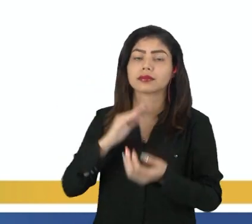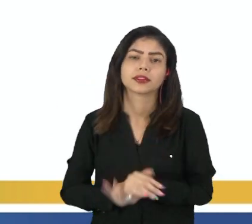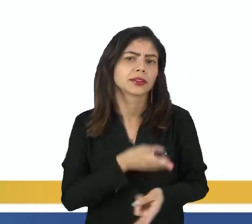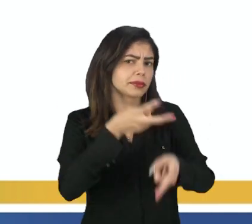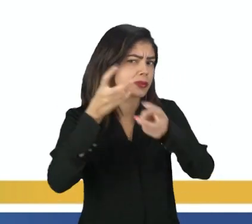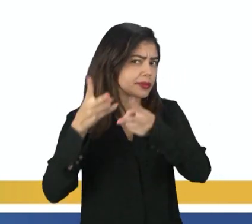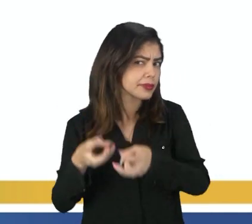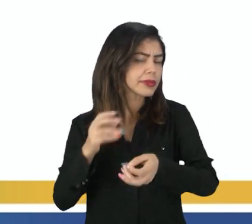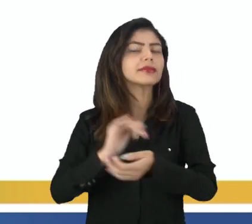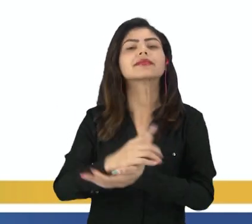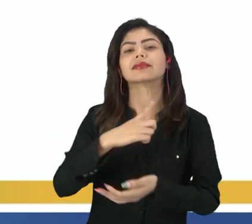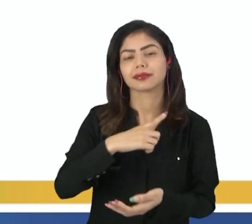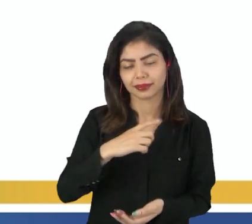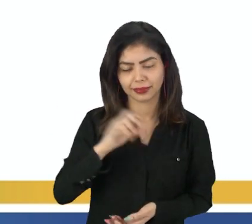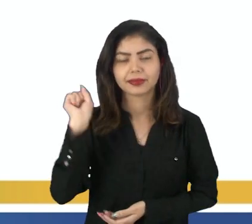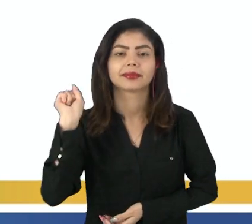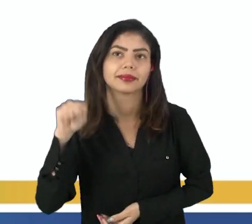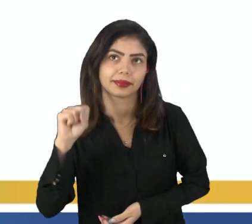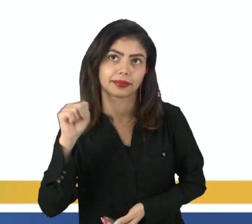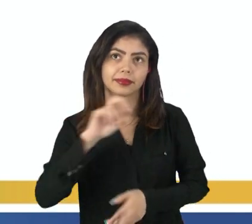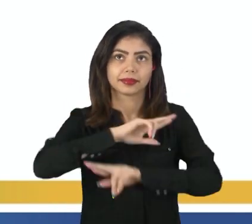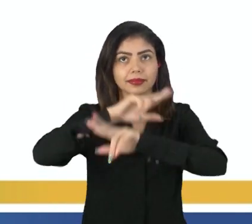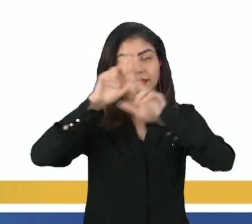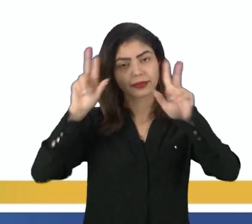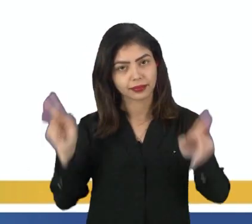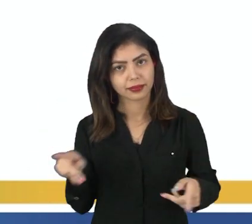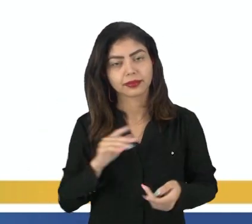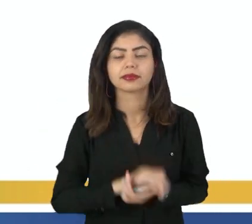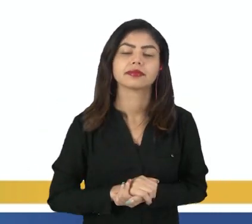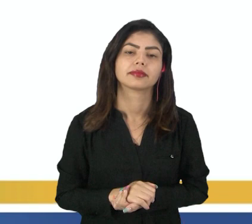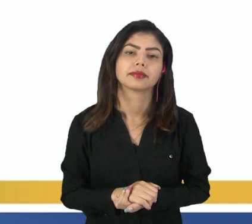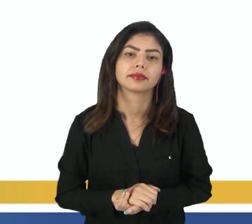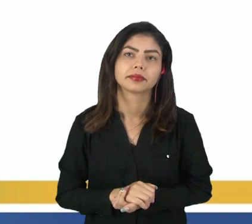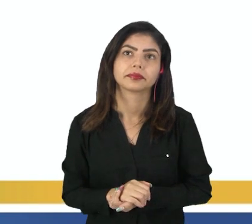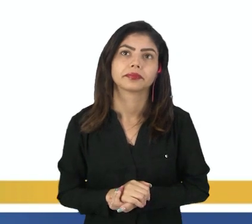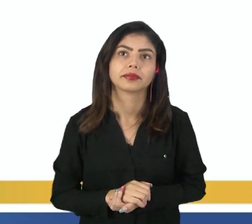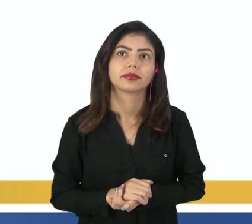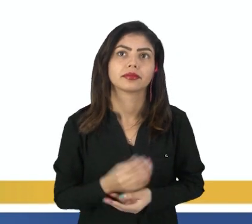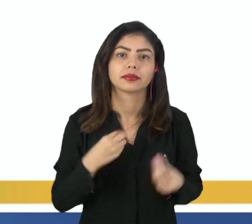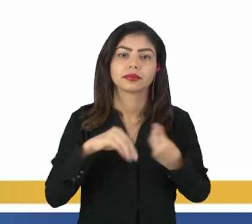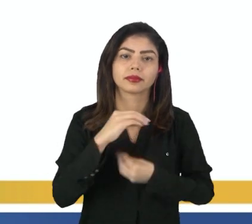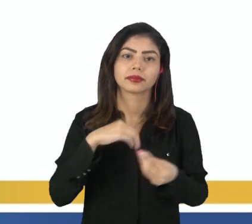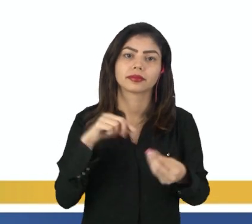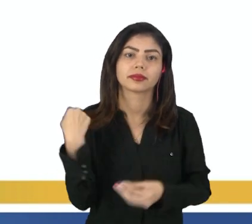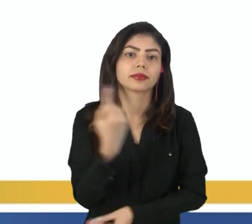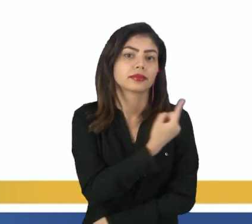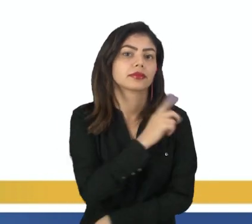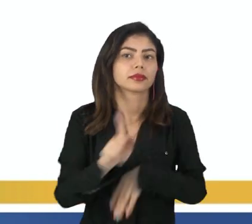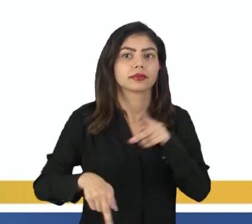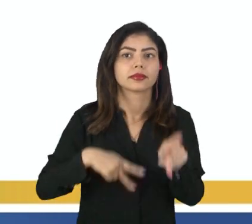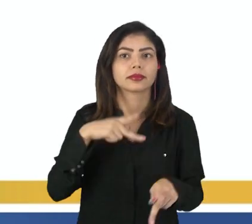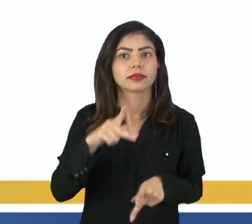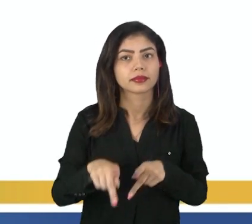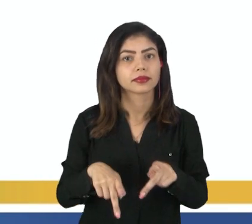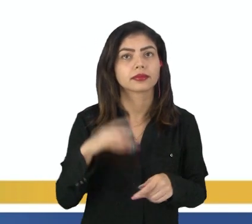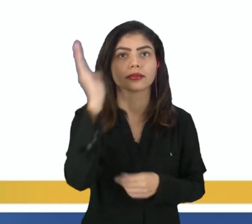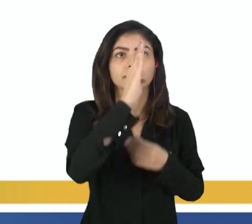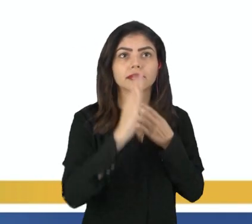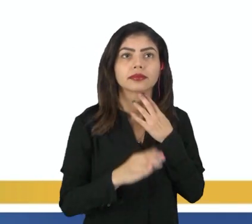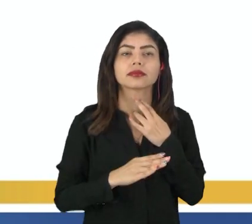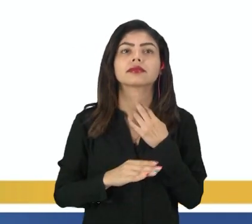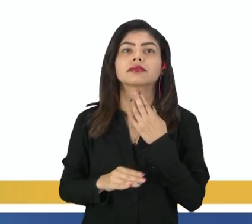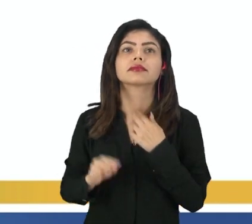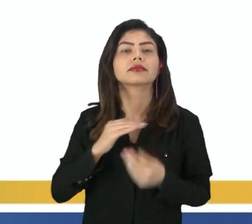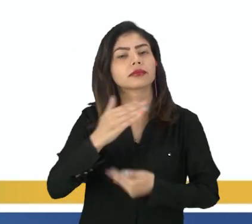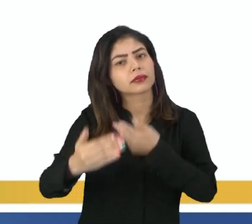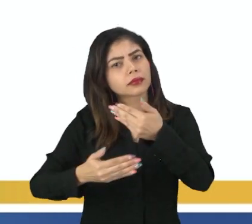de perceber que existe, de fato, várias composições, várias matizes da nossa população